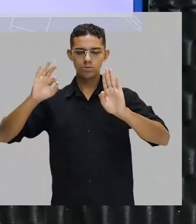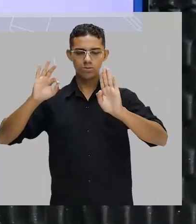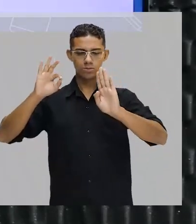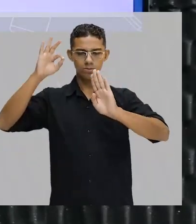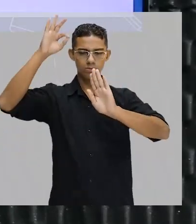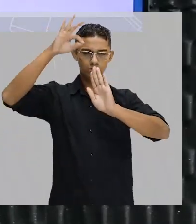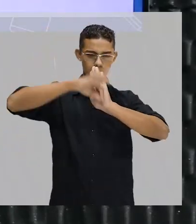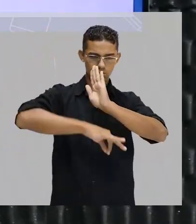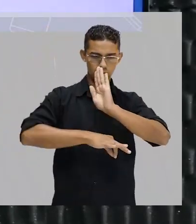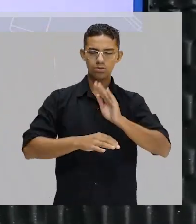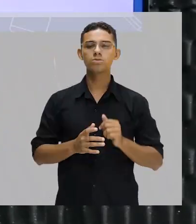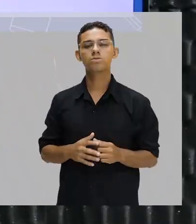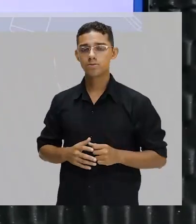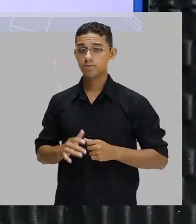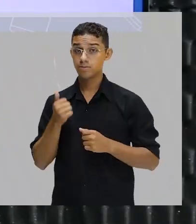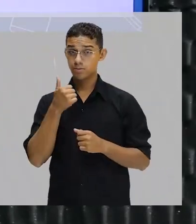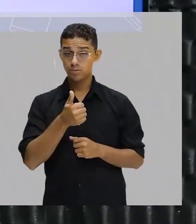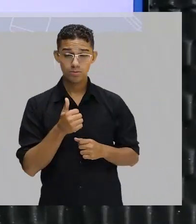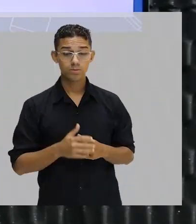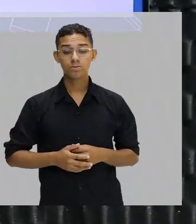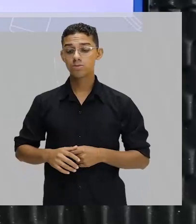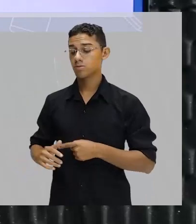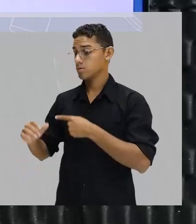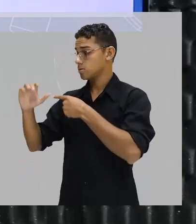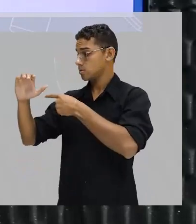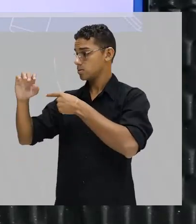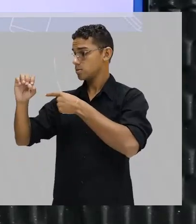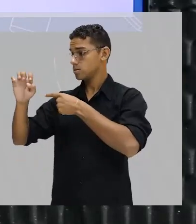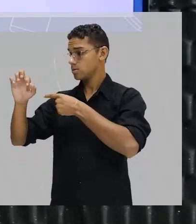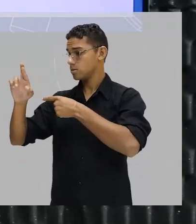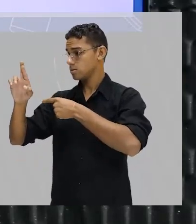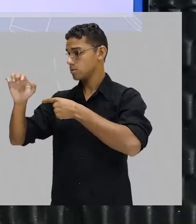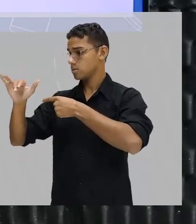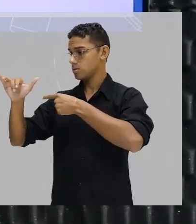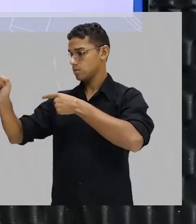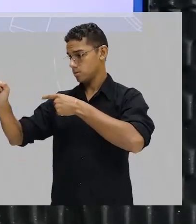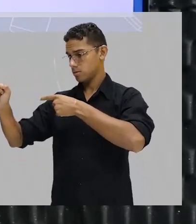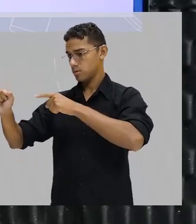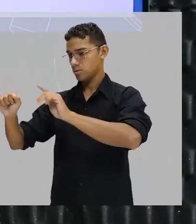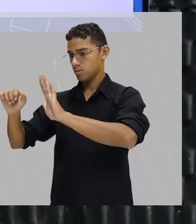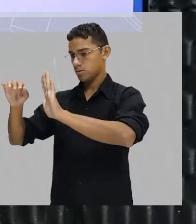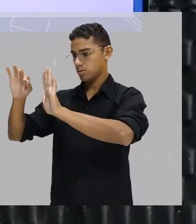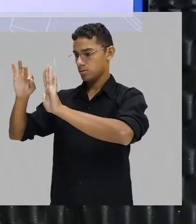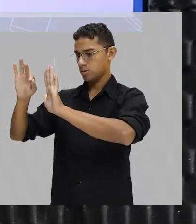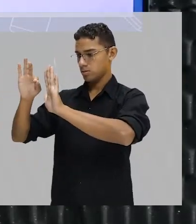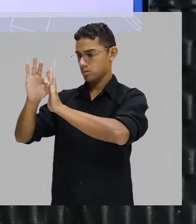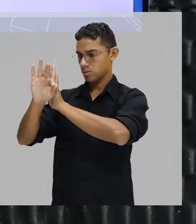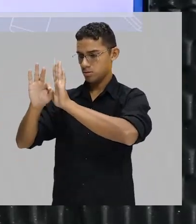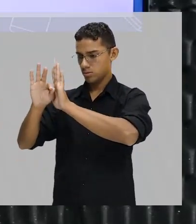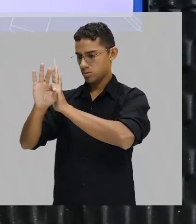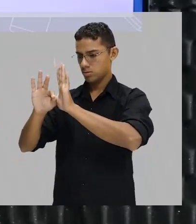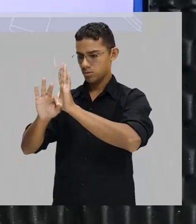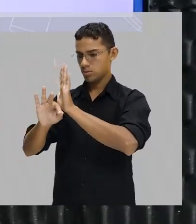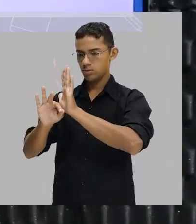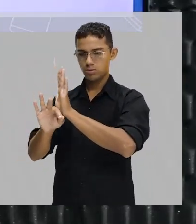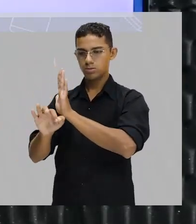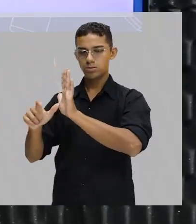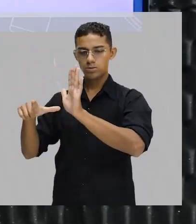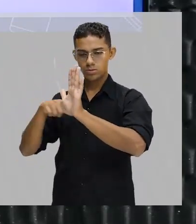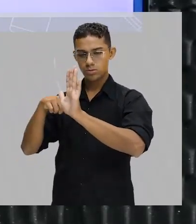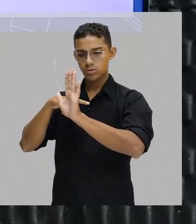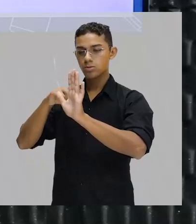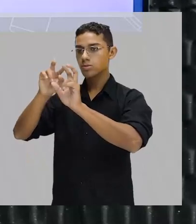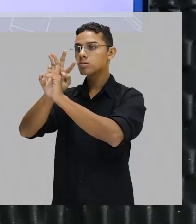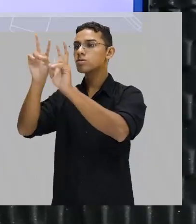é coerência? Coerência é quando o seu texto ele tem sentido. Eu tenho um determinado tema e eu tenho que ter uma ideia